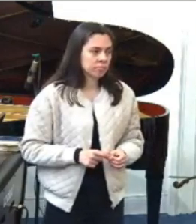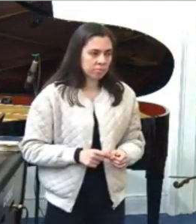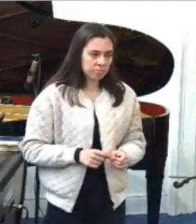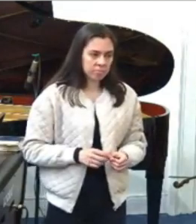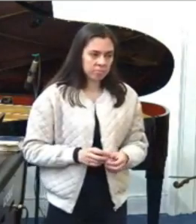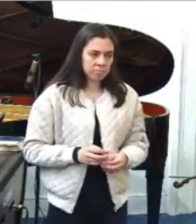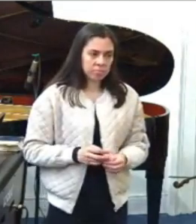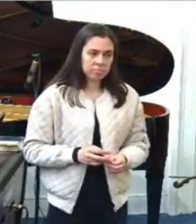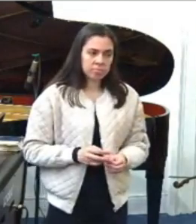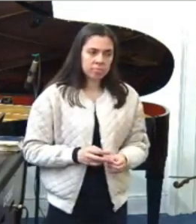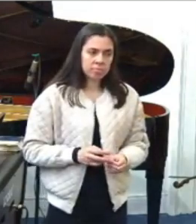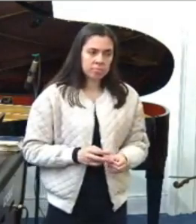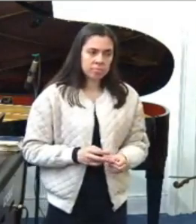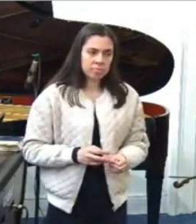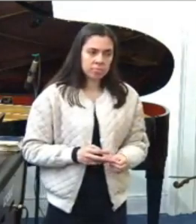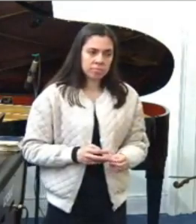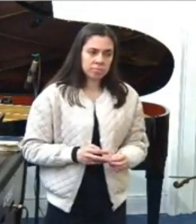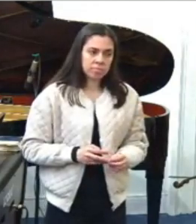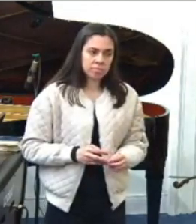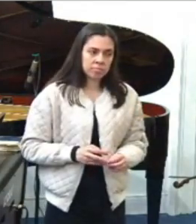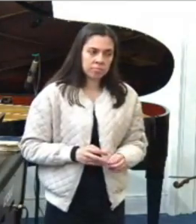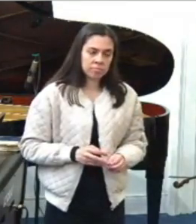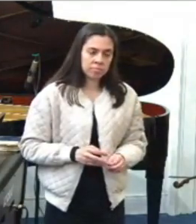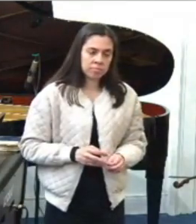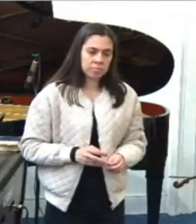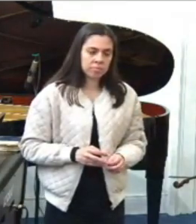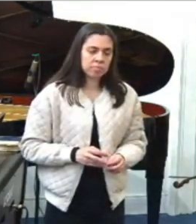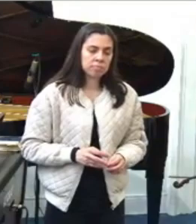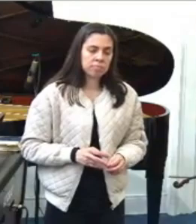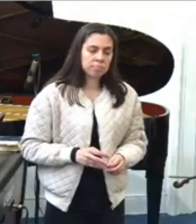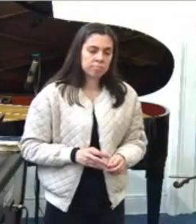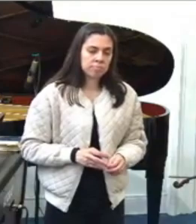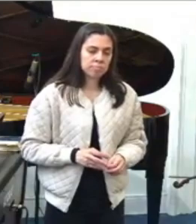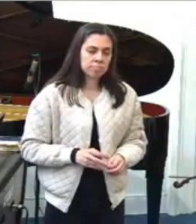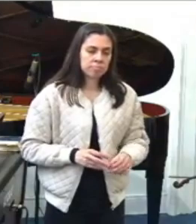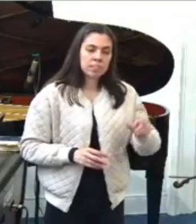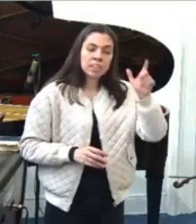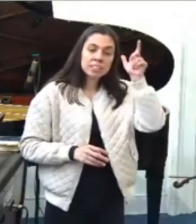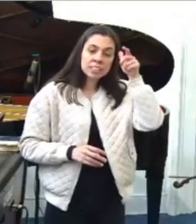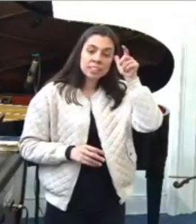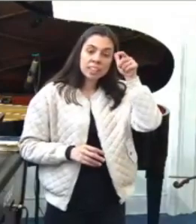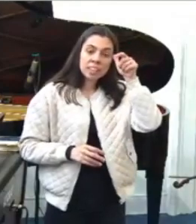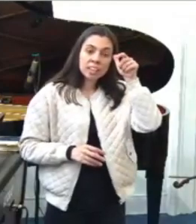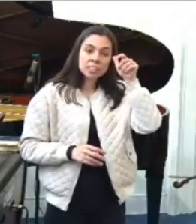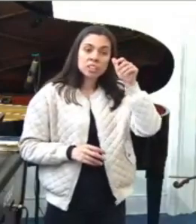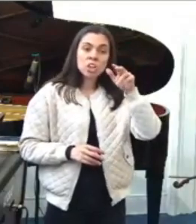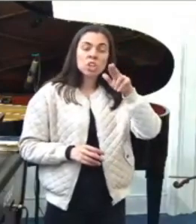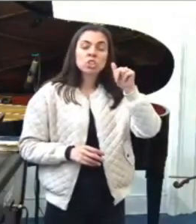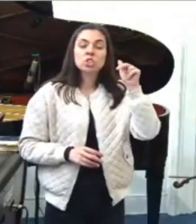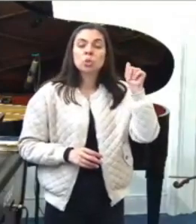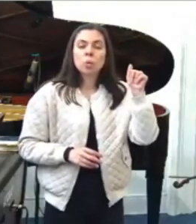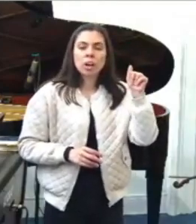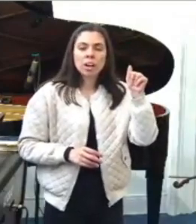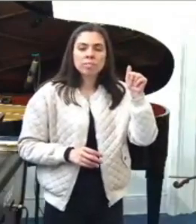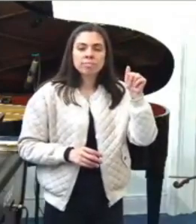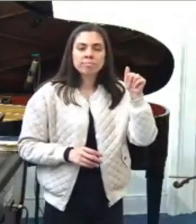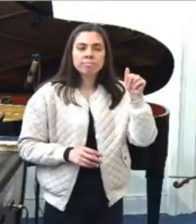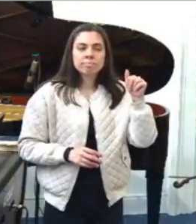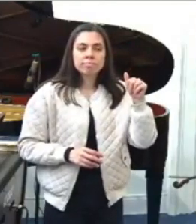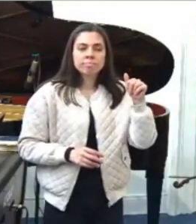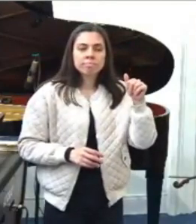Senhor. Satanás não pode encostar na igreja invisível.